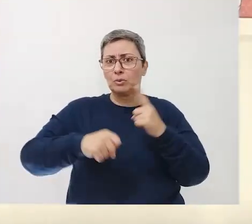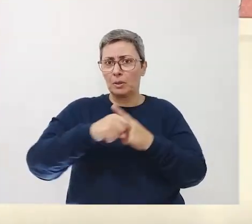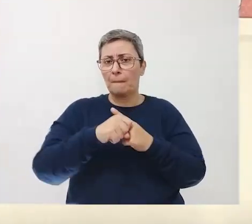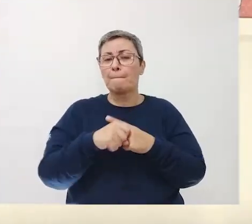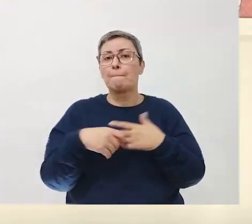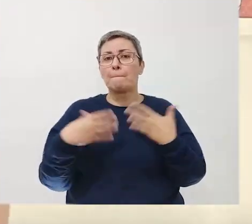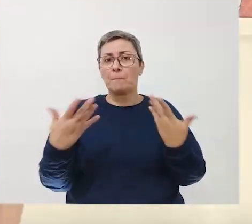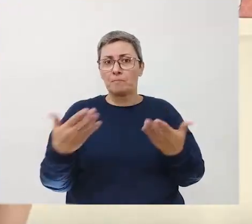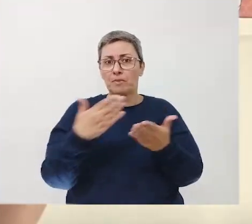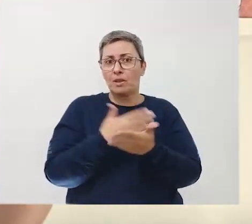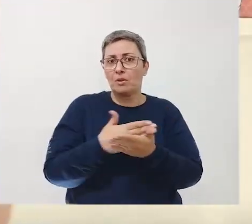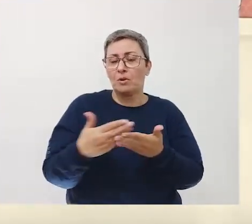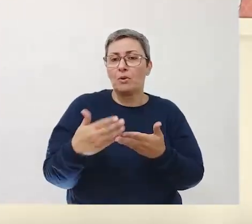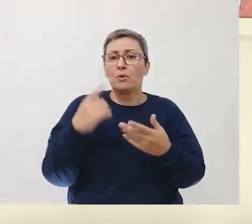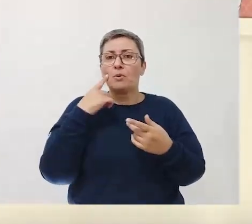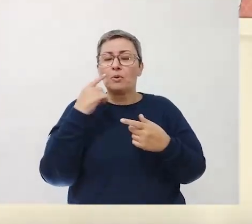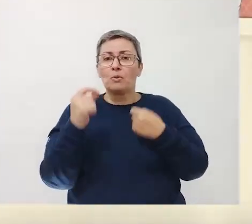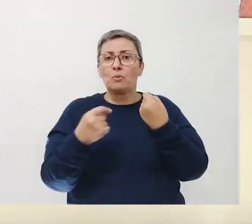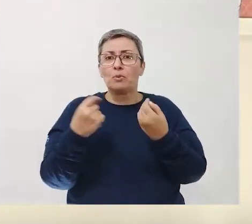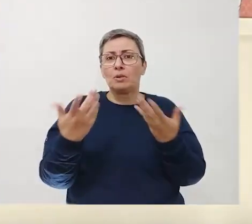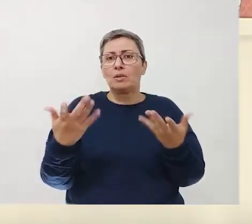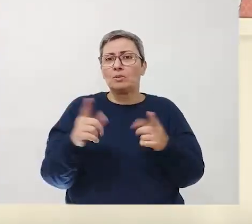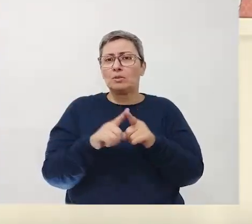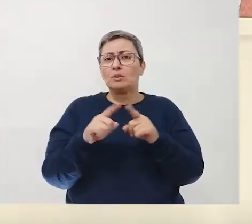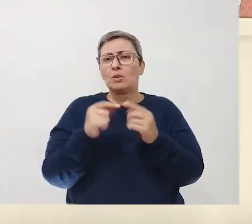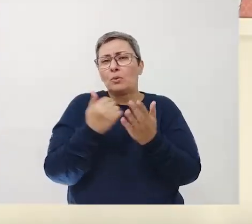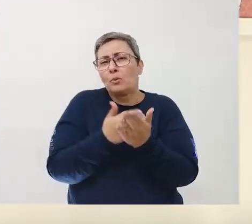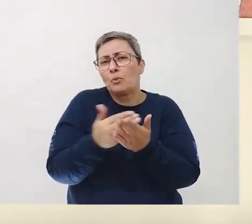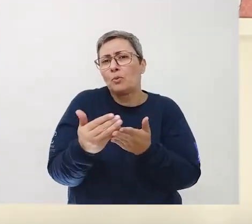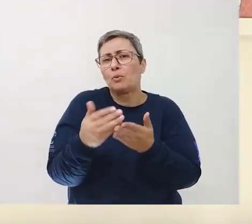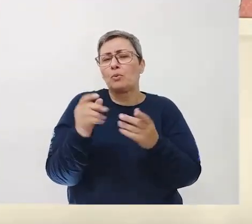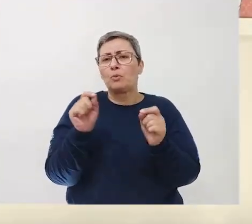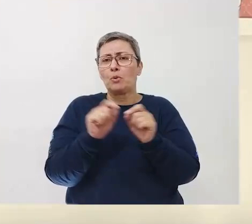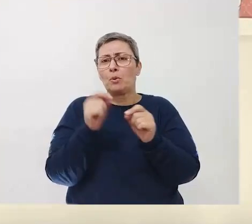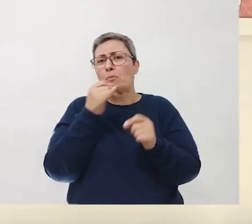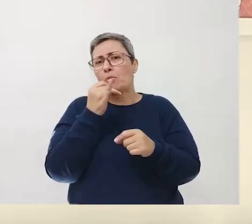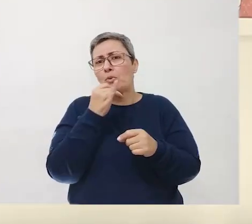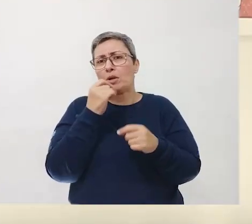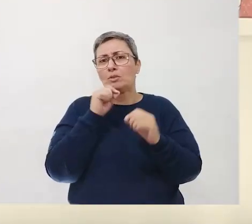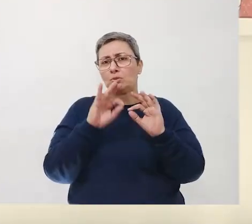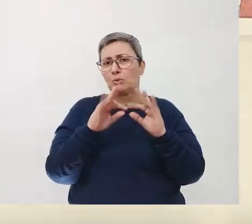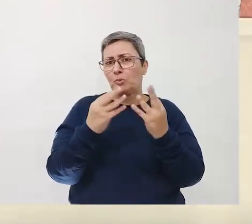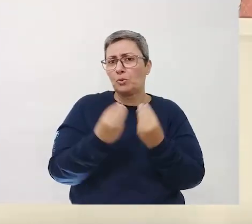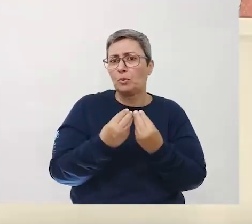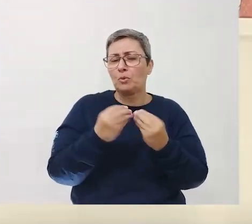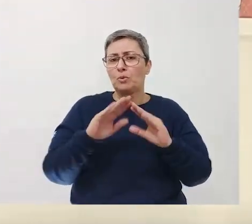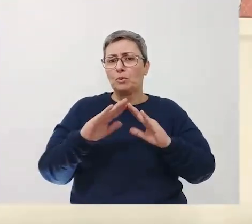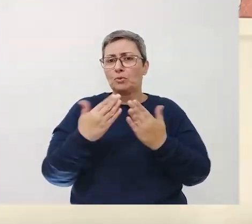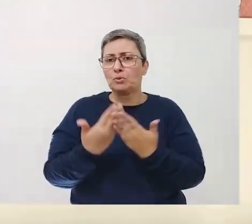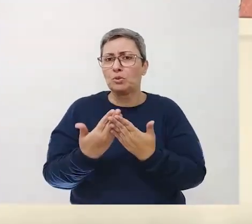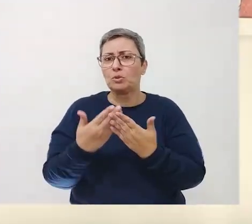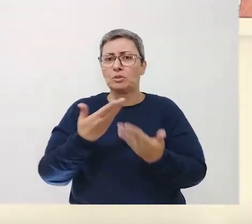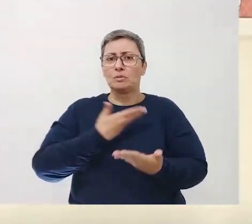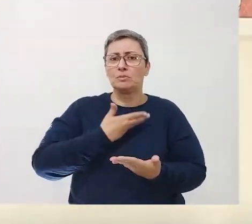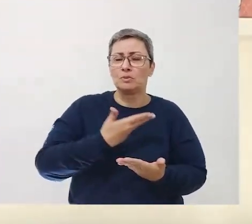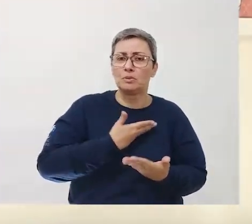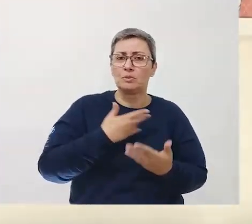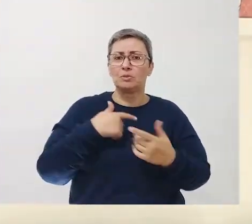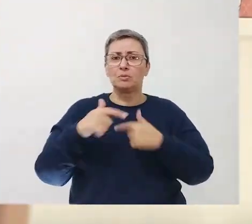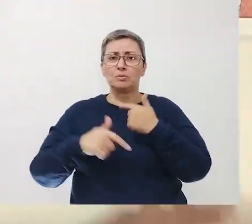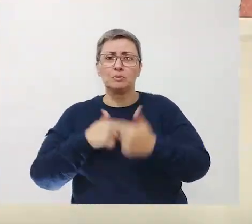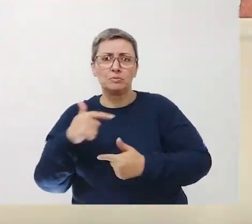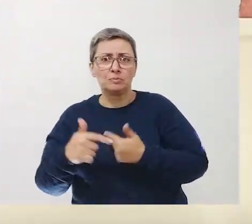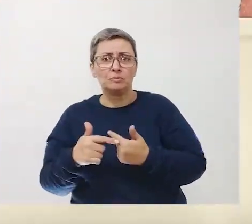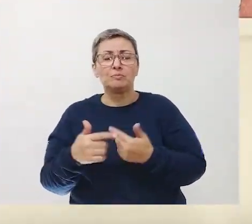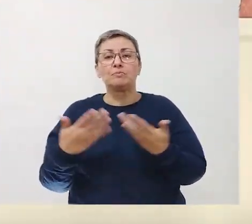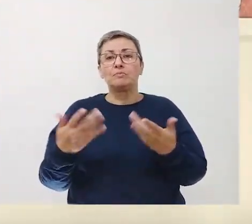nossas ideias vem a interação social. No início, talvez essa interação tenha começado, por exemplo, com a família, né?